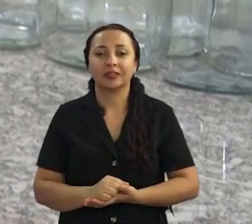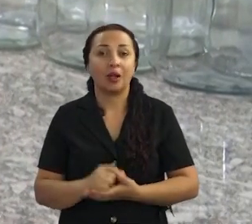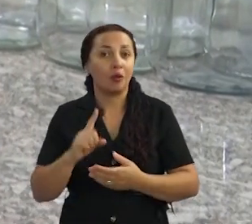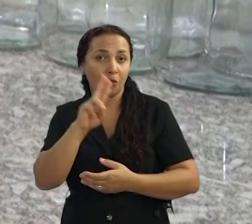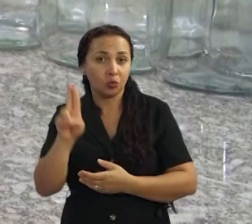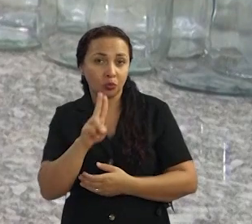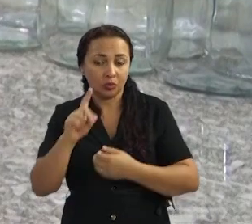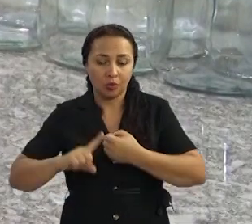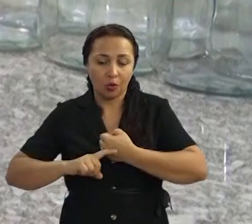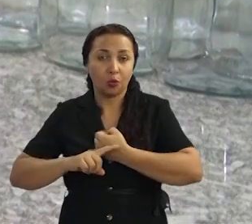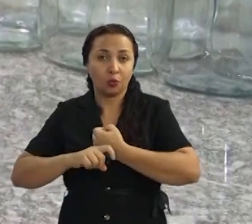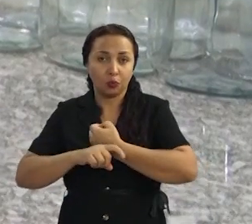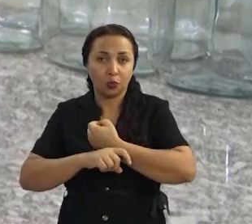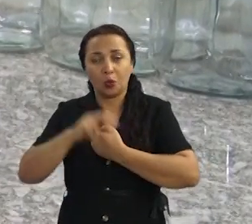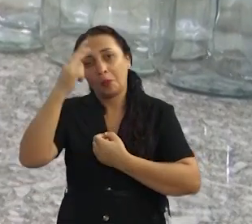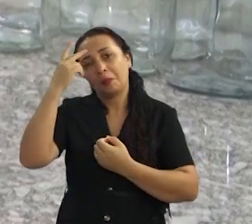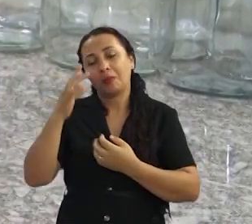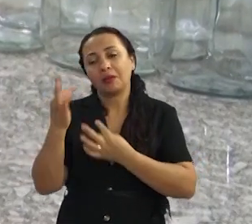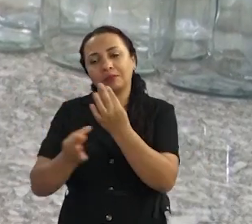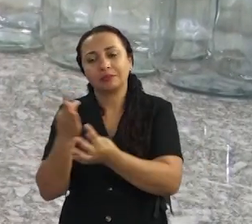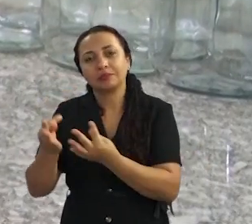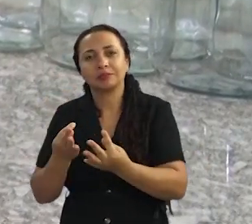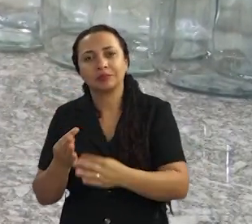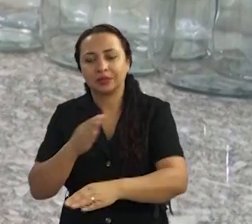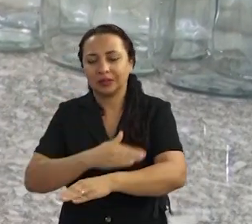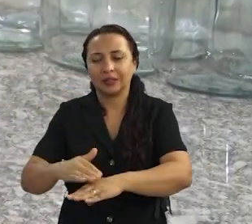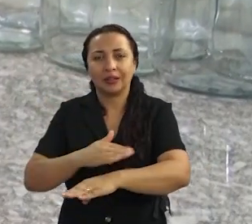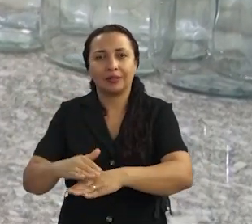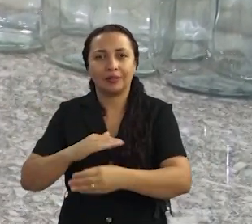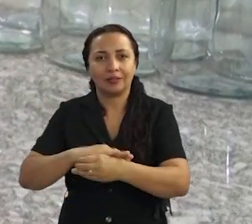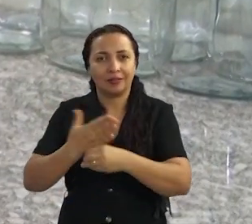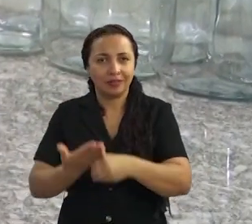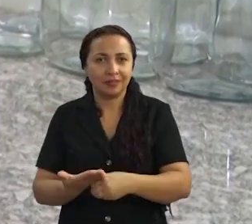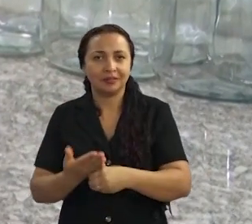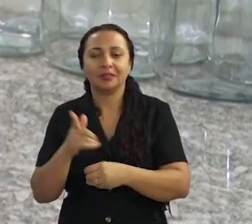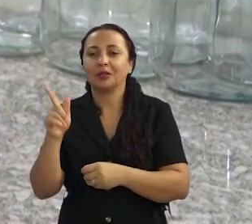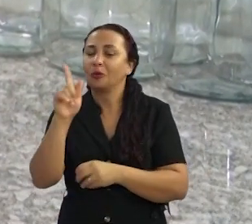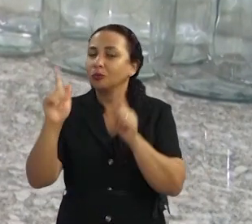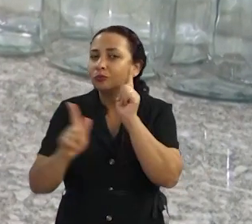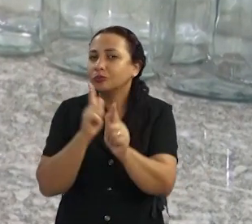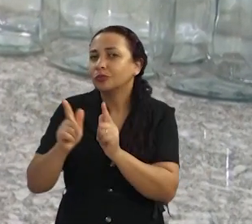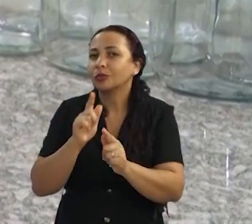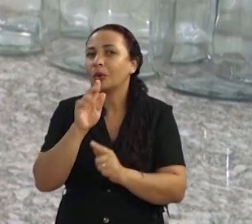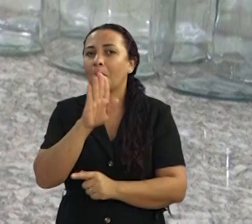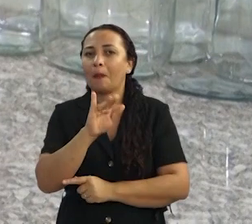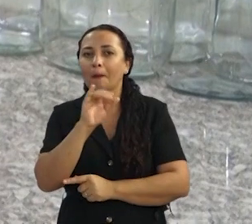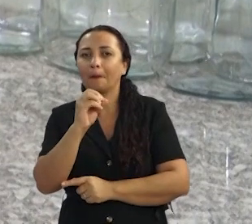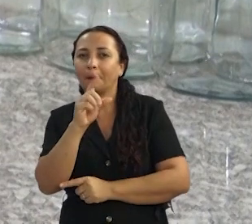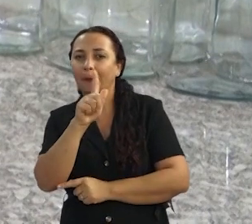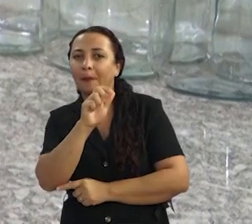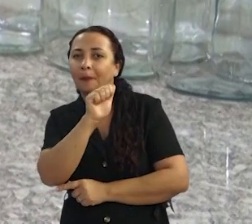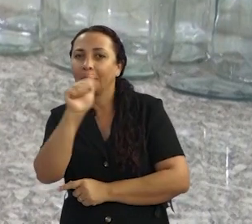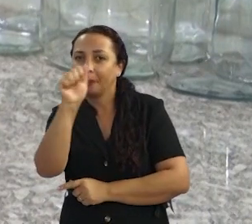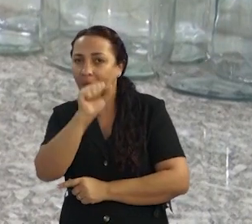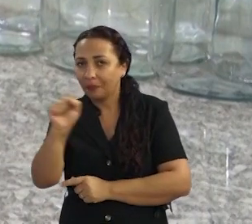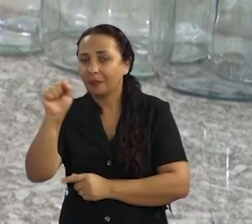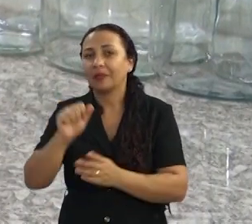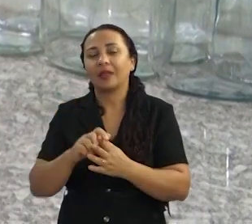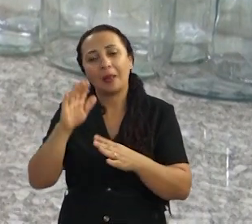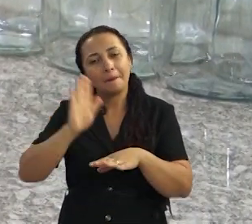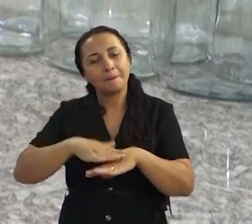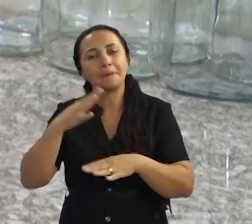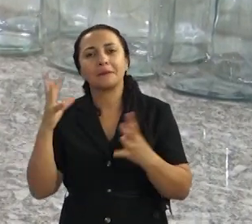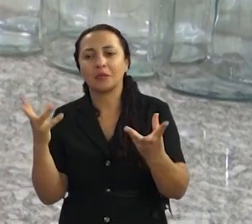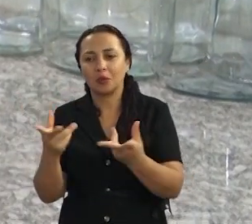como pré-tratamento para a casca conseguiu gerar para a gente um biogás em melhor qualidade, com